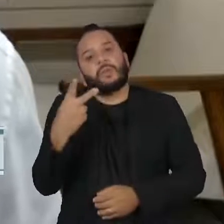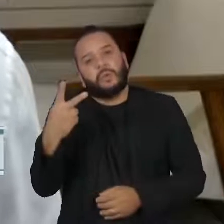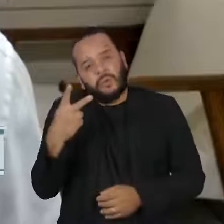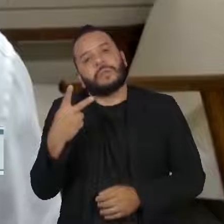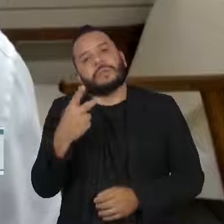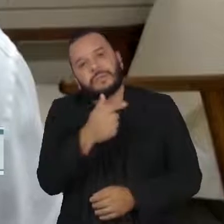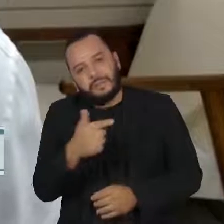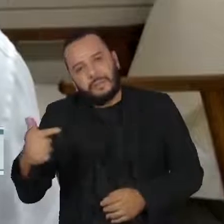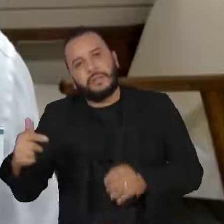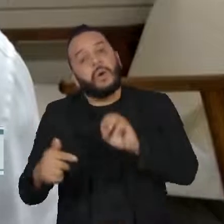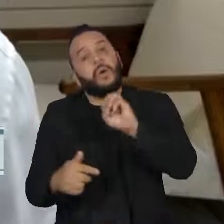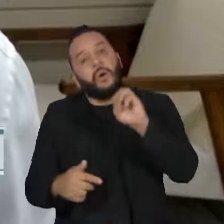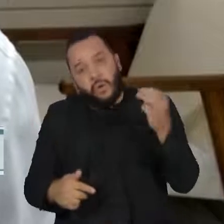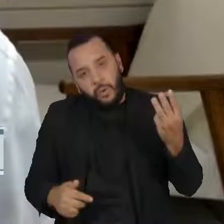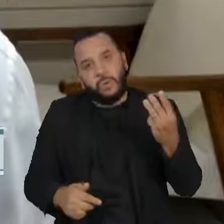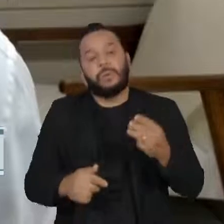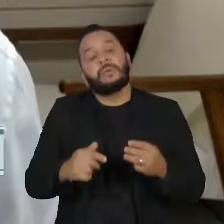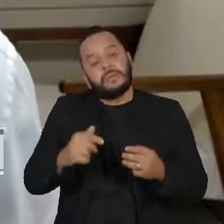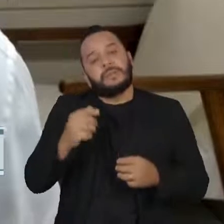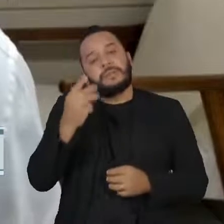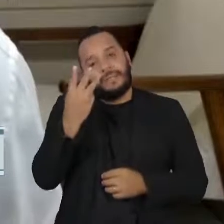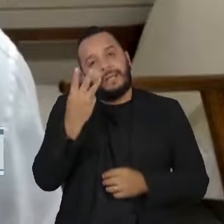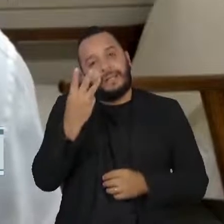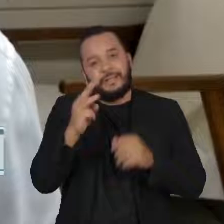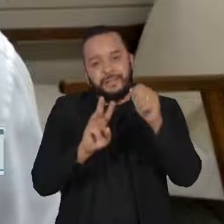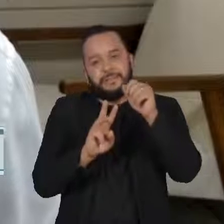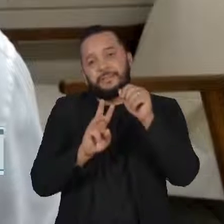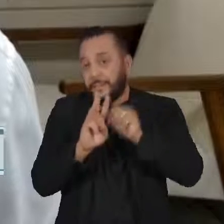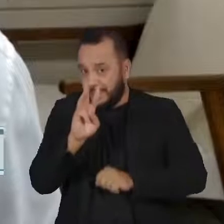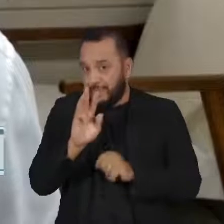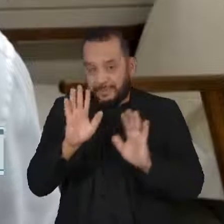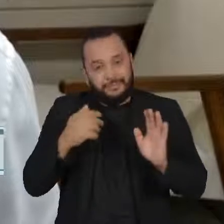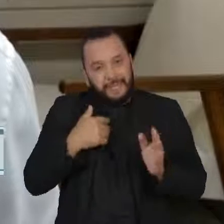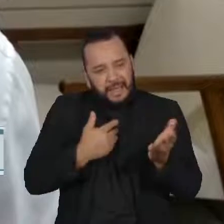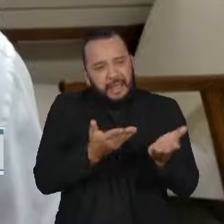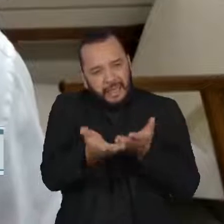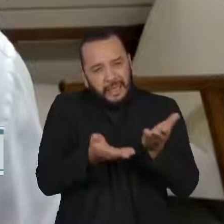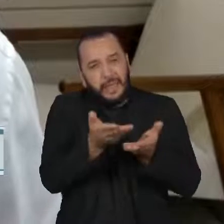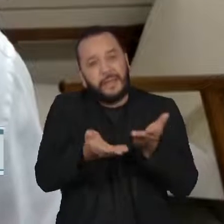alguns grupos podem receber também esse tratamento, que é uma forma